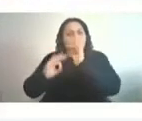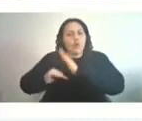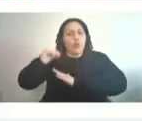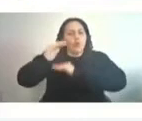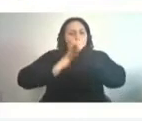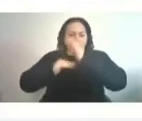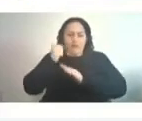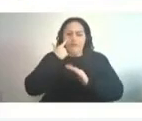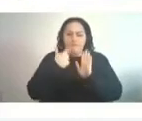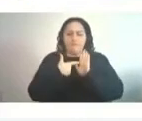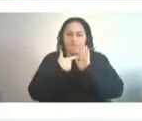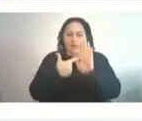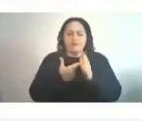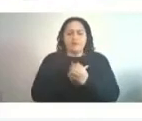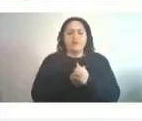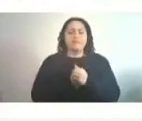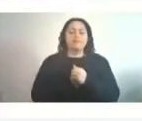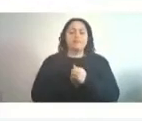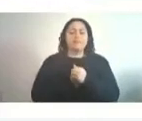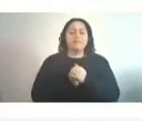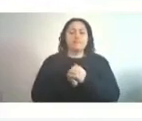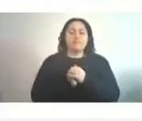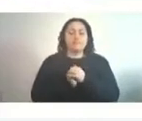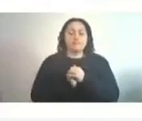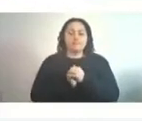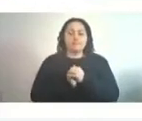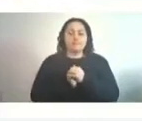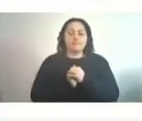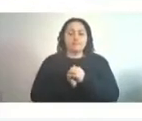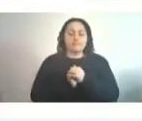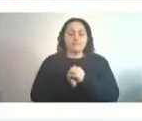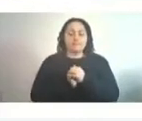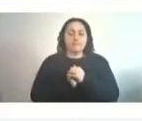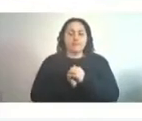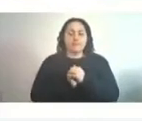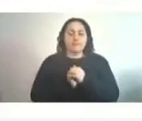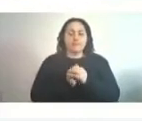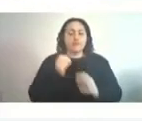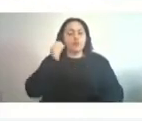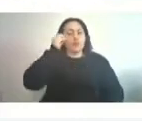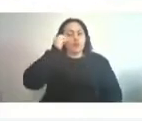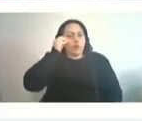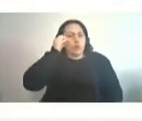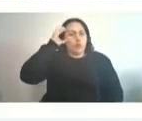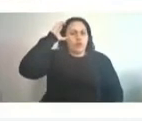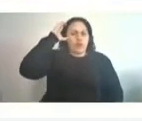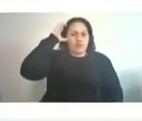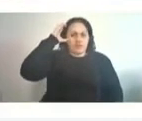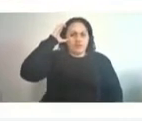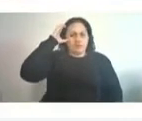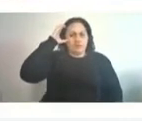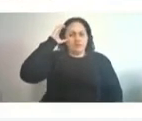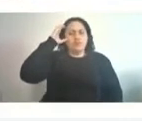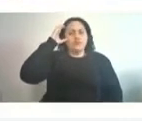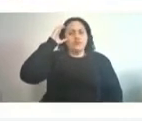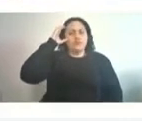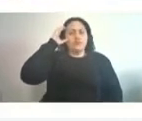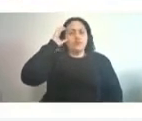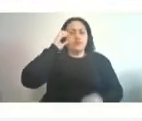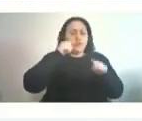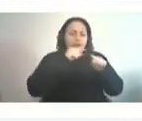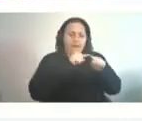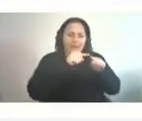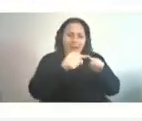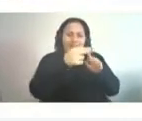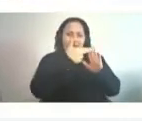Então, a ordenação do conhecimento produziu essa compreensão, né, de que melhor se aprende quando o conhecimento é dividido em